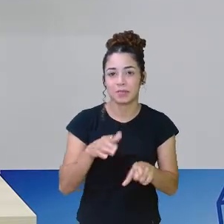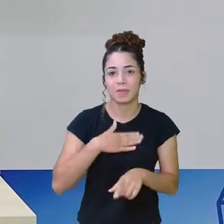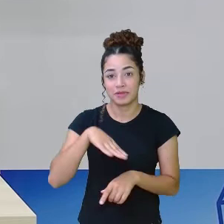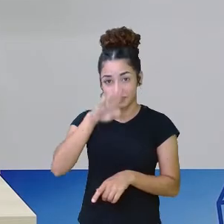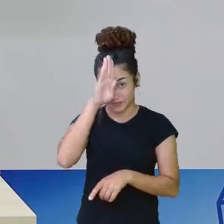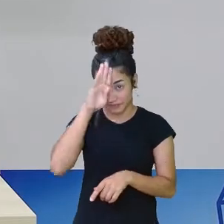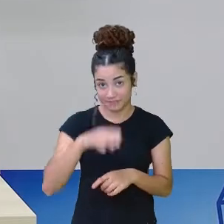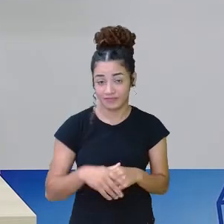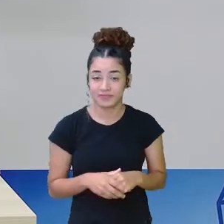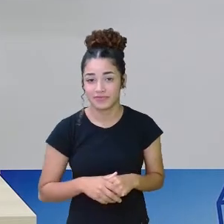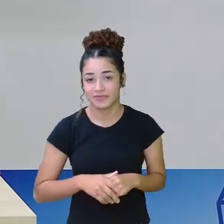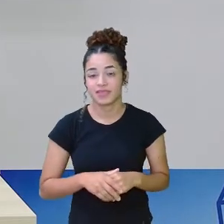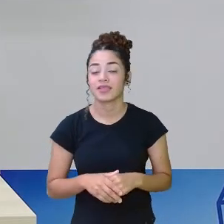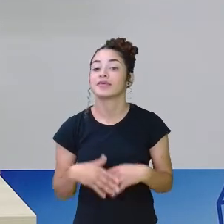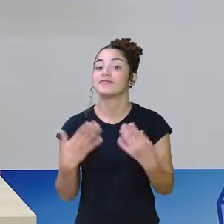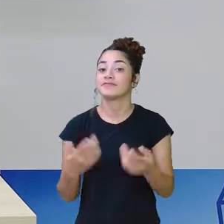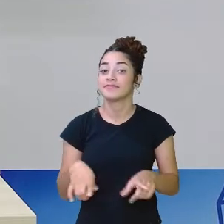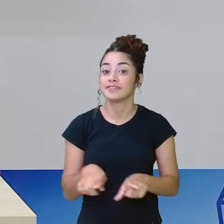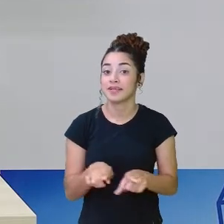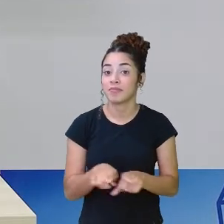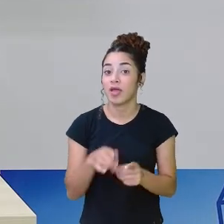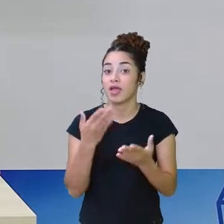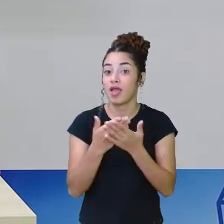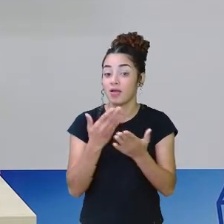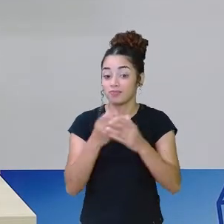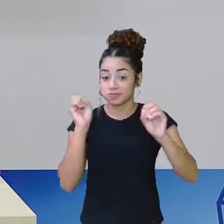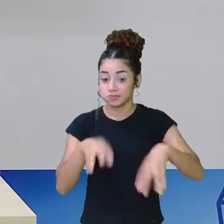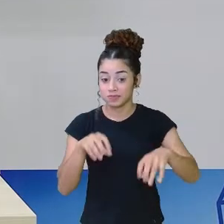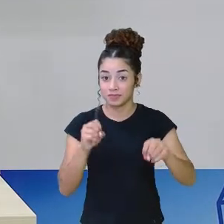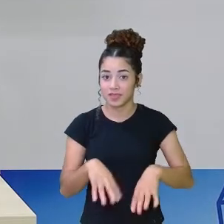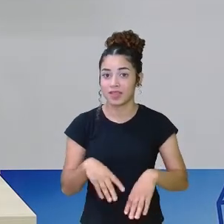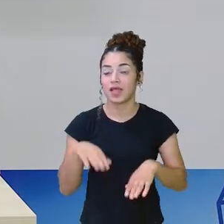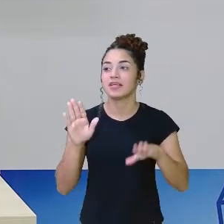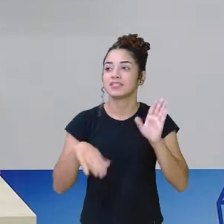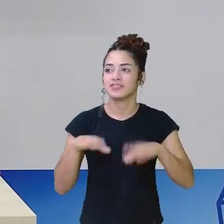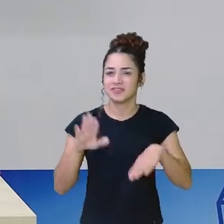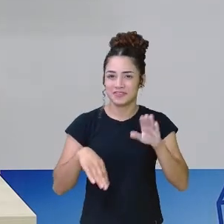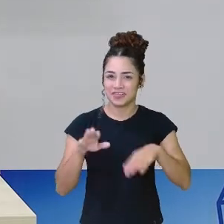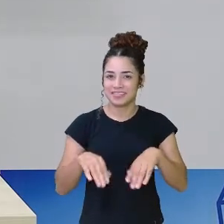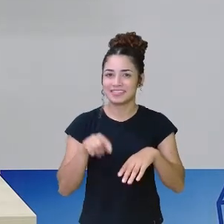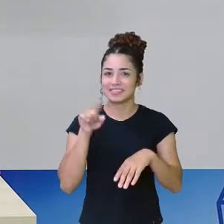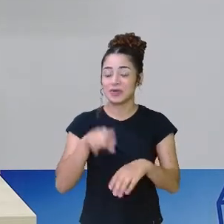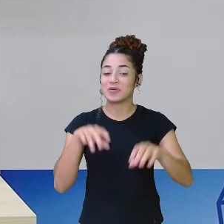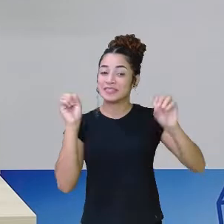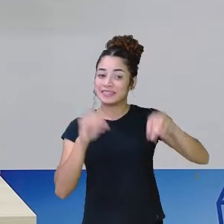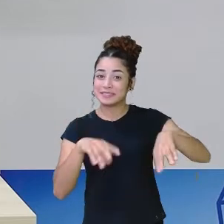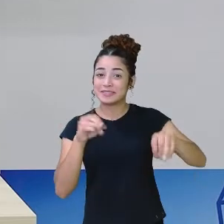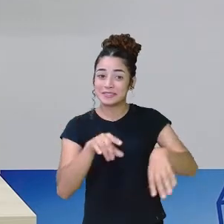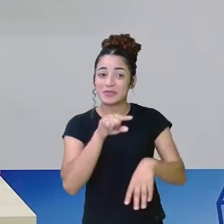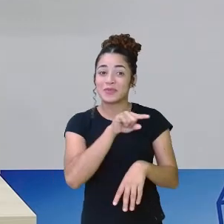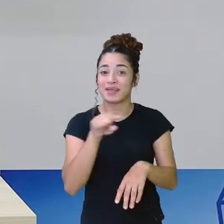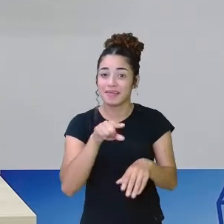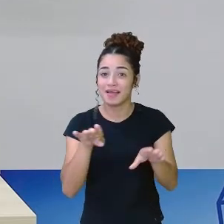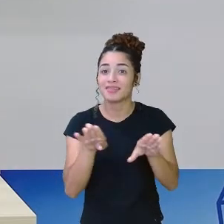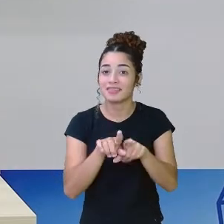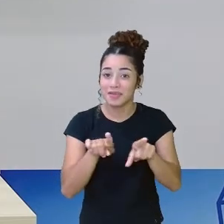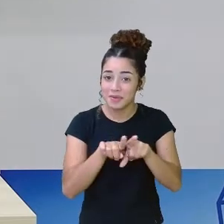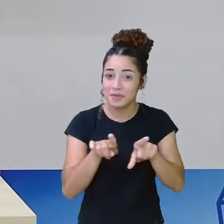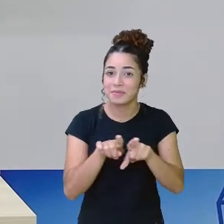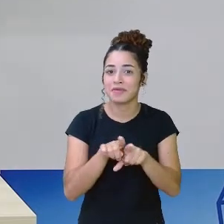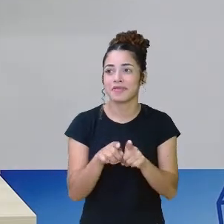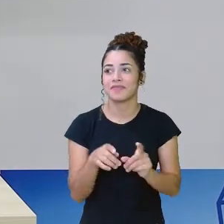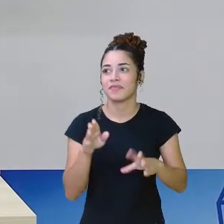sobrinha. Inclusive, essas aulas que eu dou para vocês, vez ou outra, eu tô dando para ela em casa também. Esse negócio